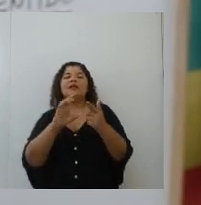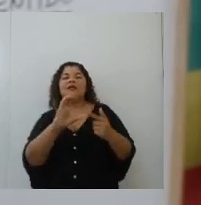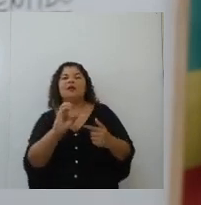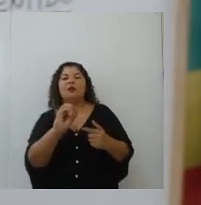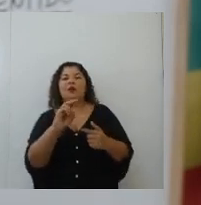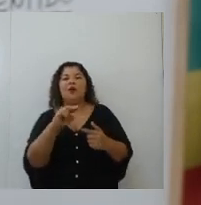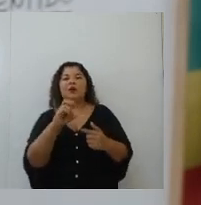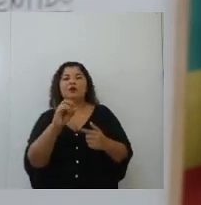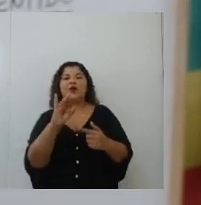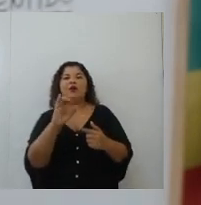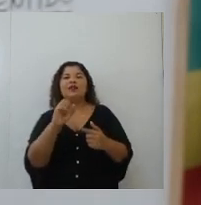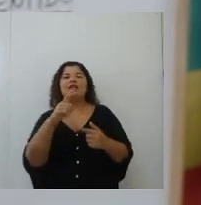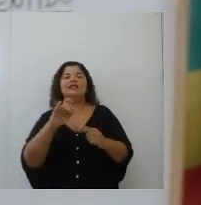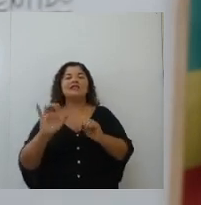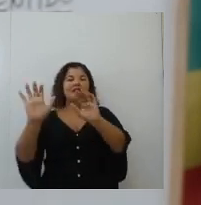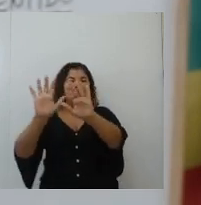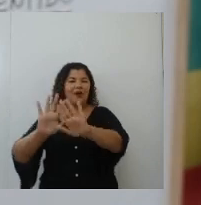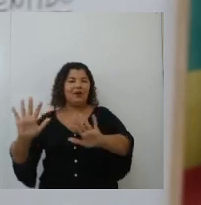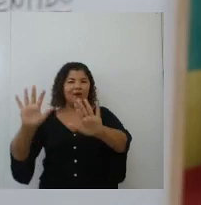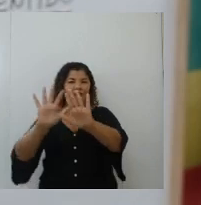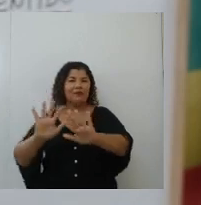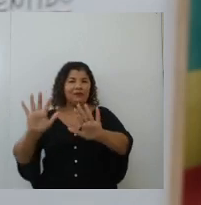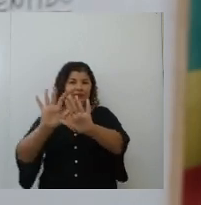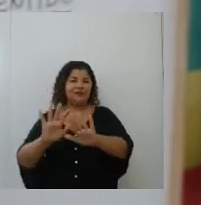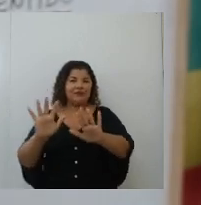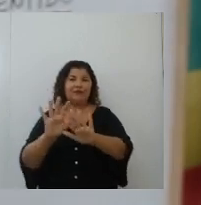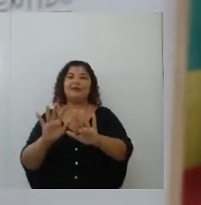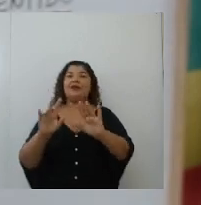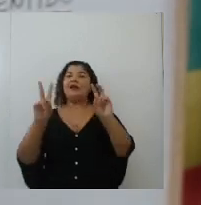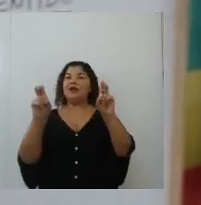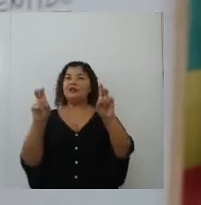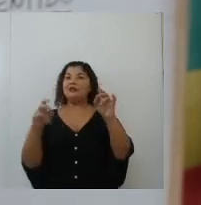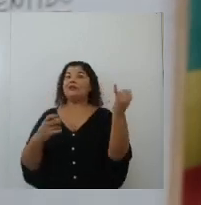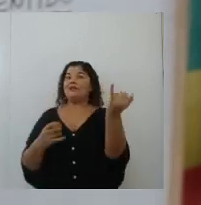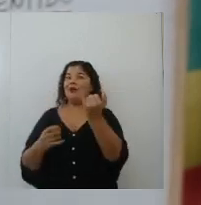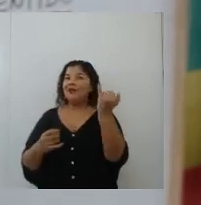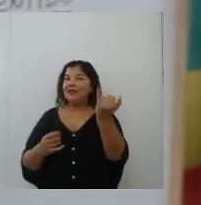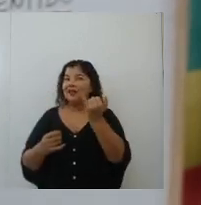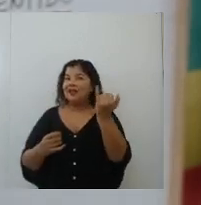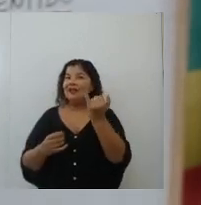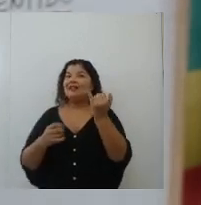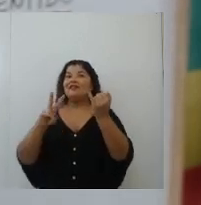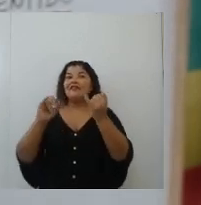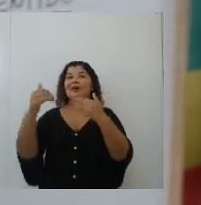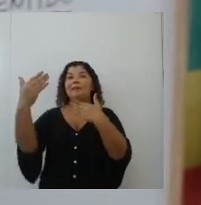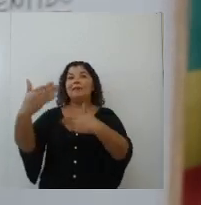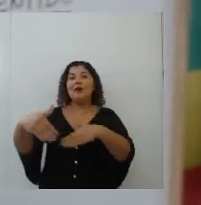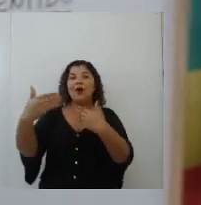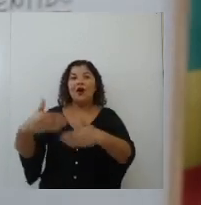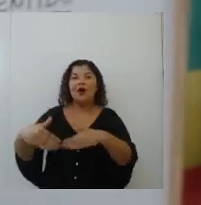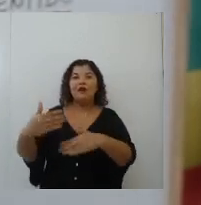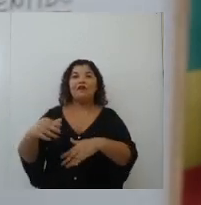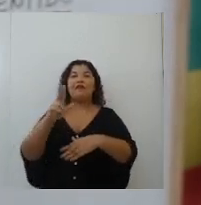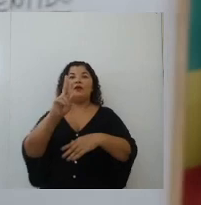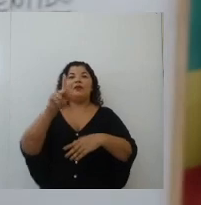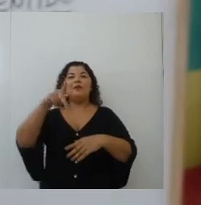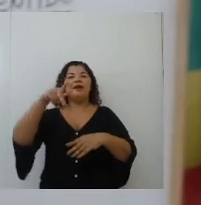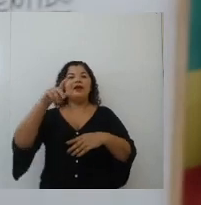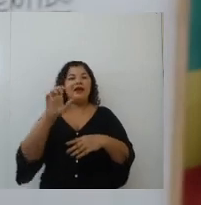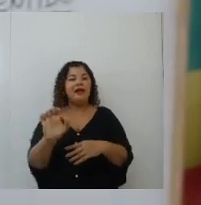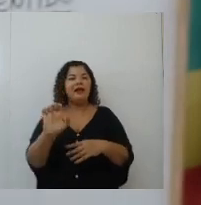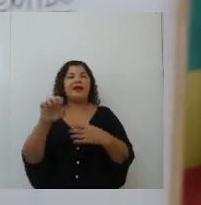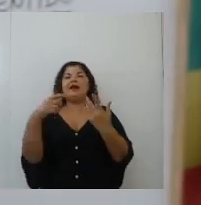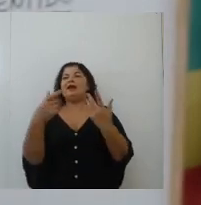hoje, beleza? É um assunto super importante. Atenção, você vai fazer a prova da UPE, do Seriado 1. Isso cai na